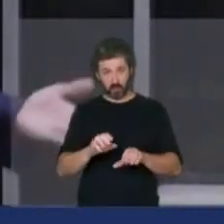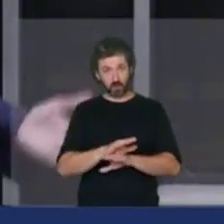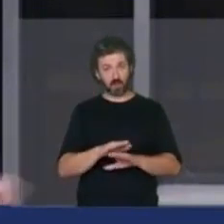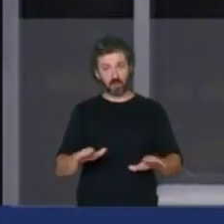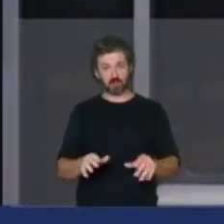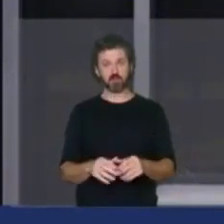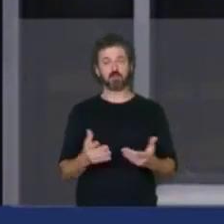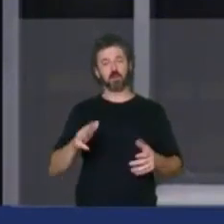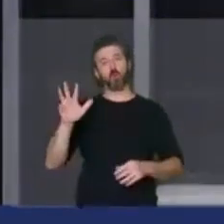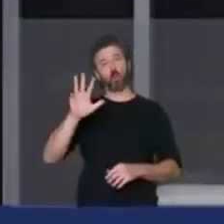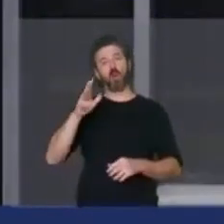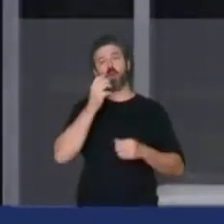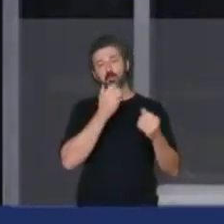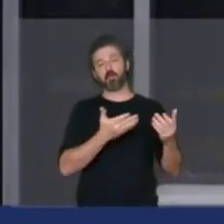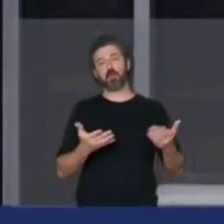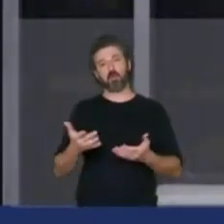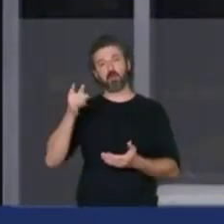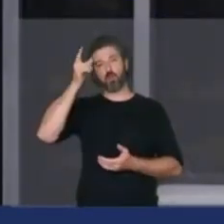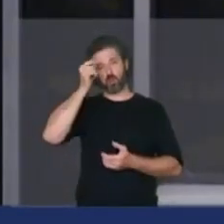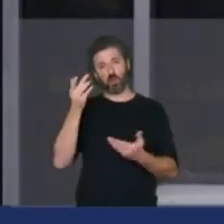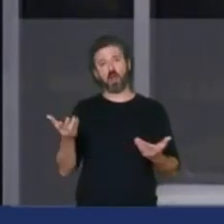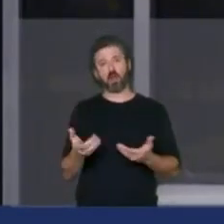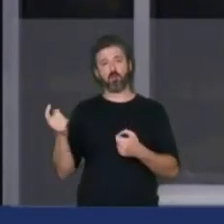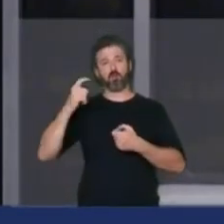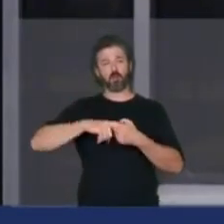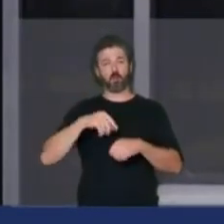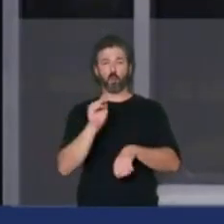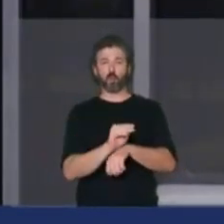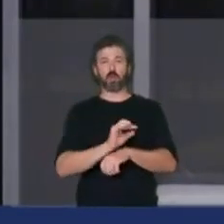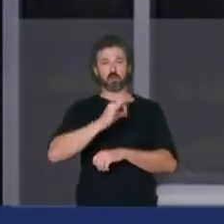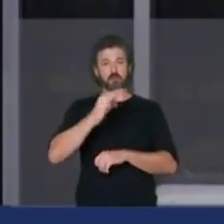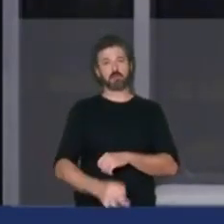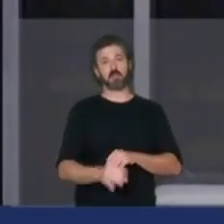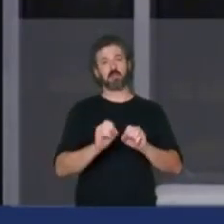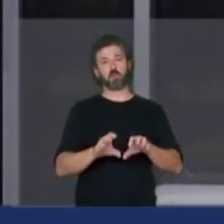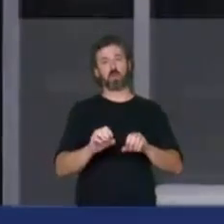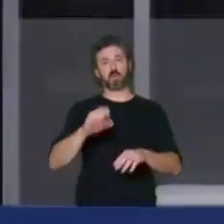Lula. Vamos agora trazer de volta os cuidados com a educação pública no Brasil. Muito obrigado, presidente.